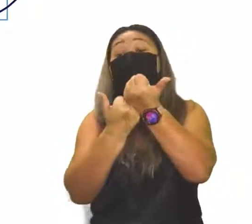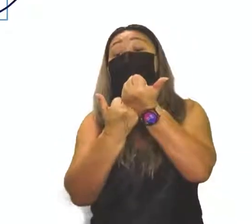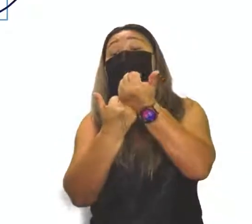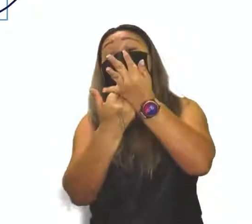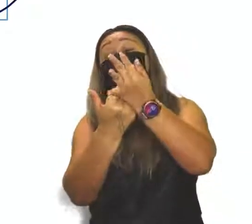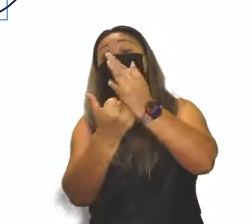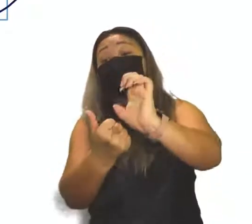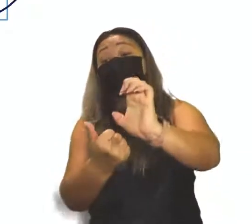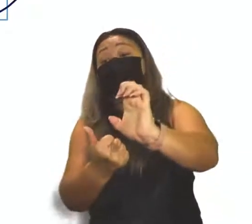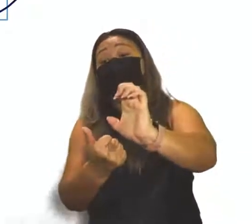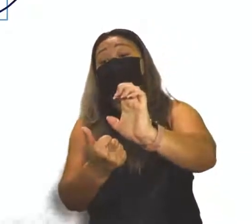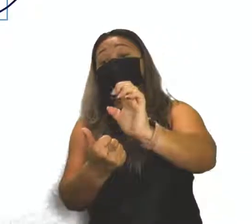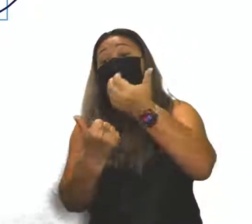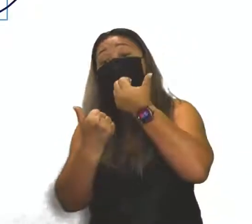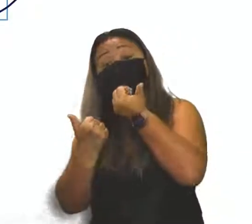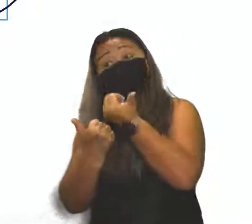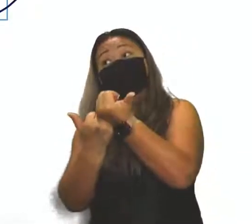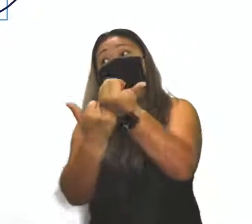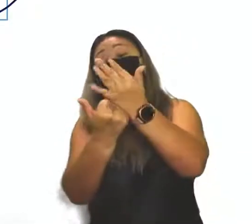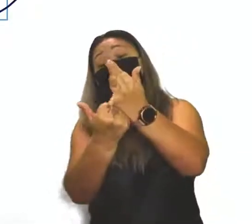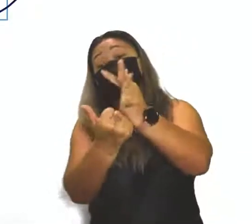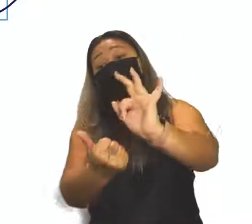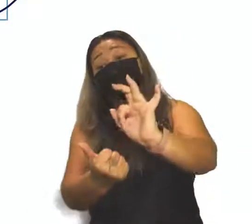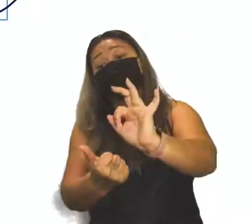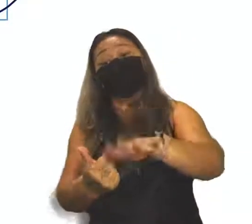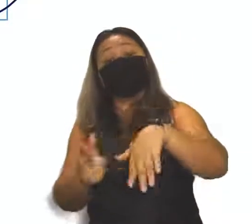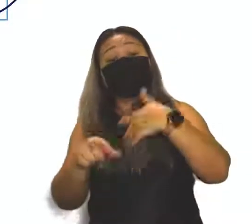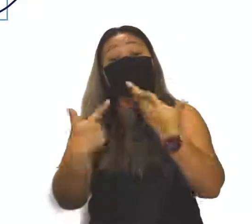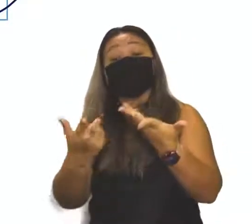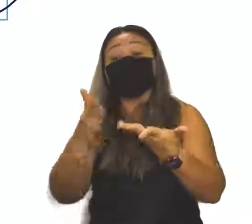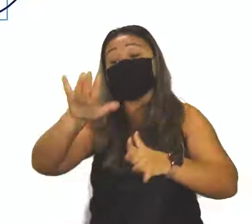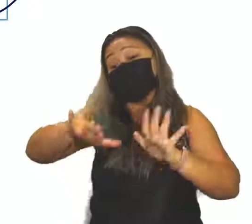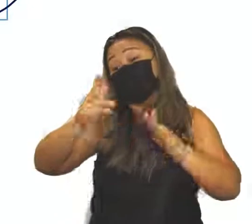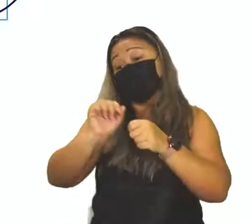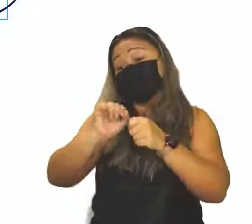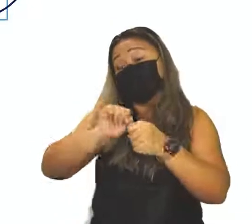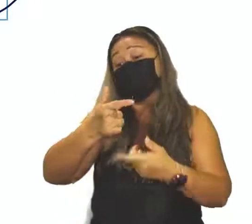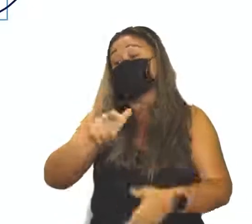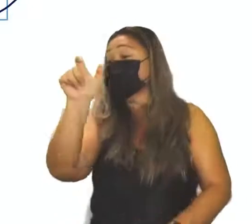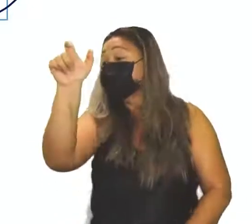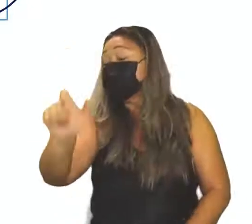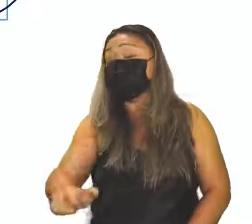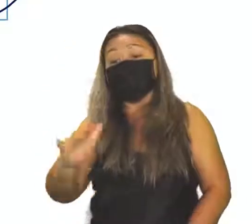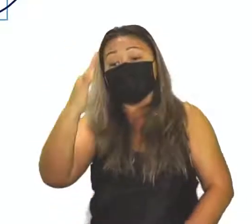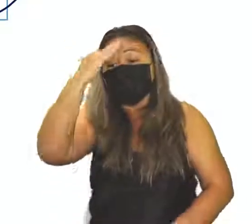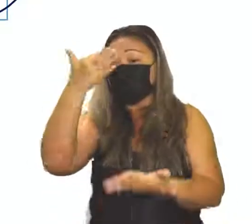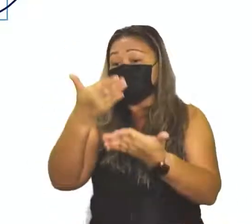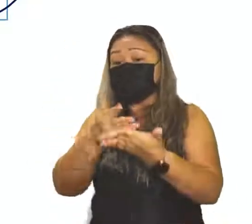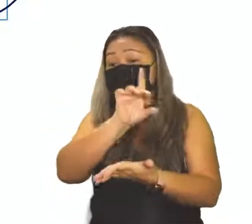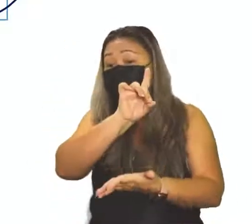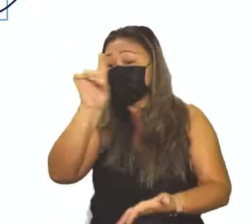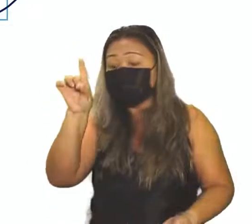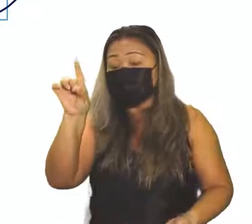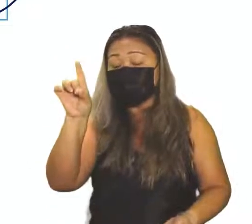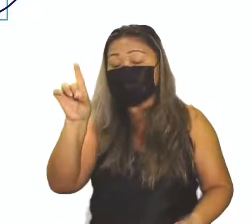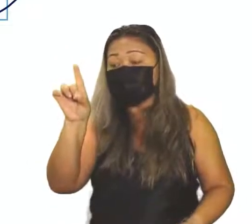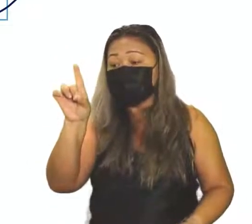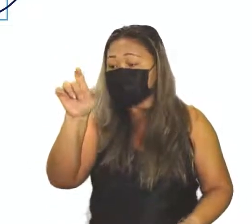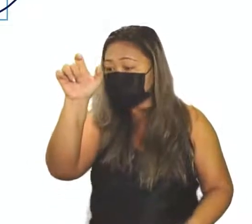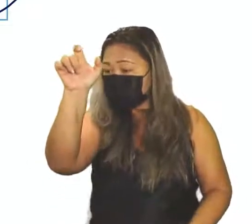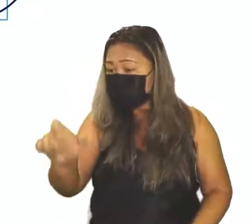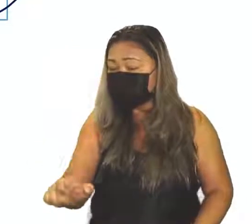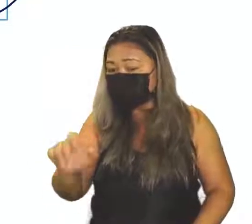Conhecimento religioso se apoia nisso. Às vezes o ateu ou aquela pessoa que